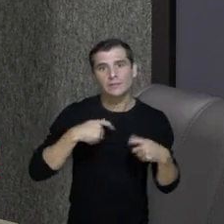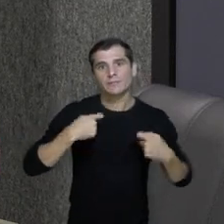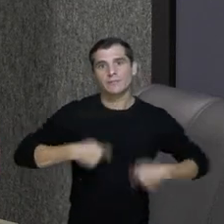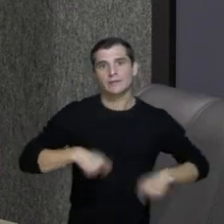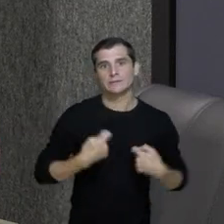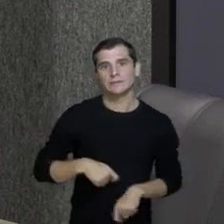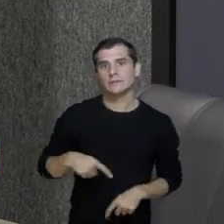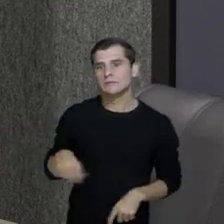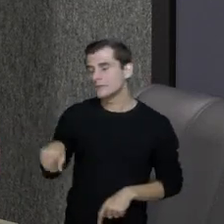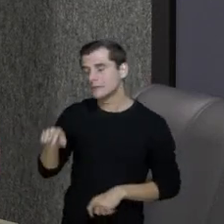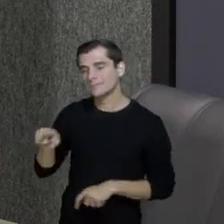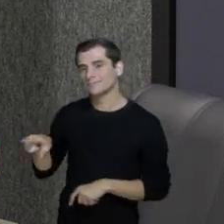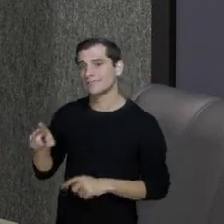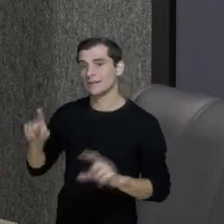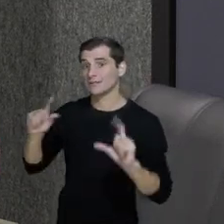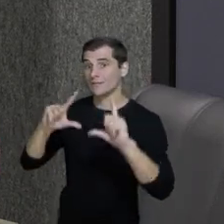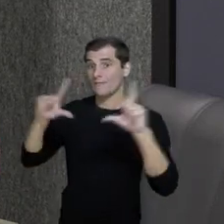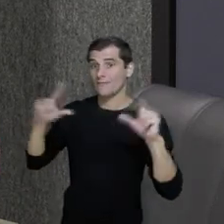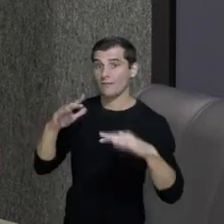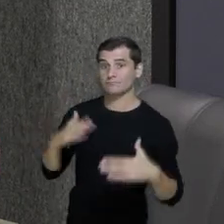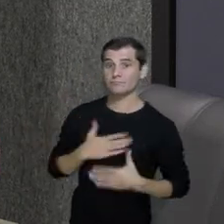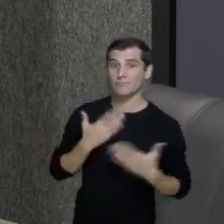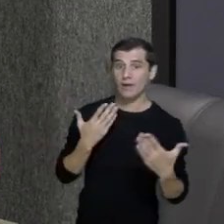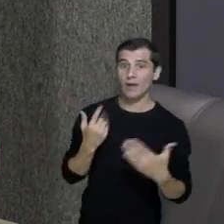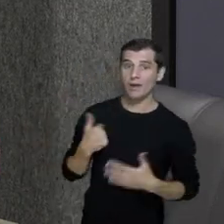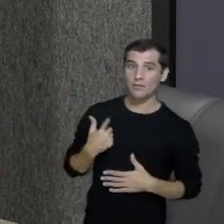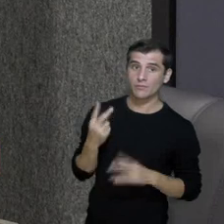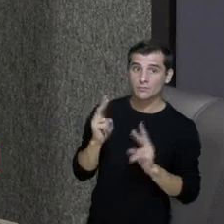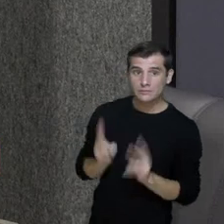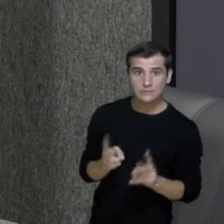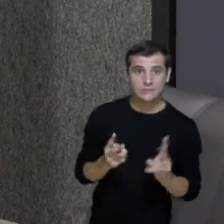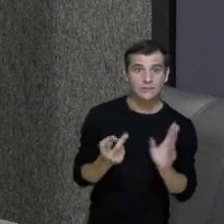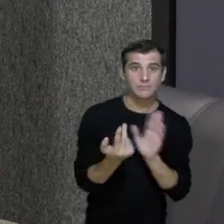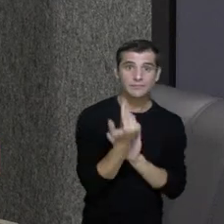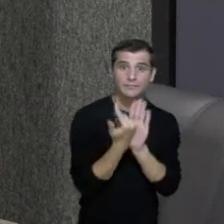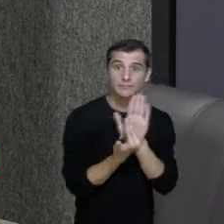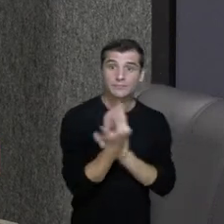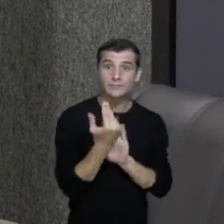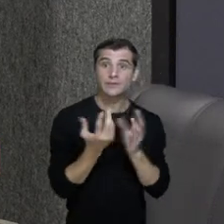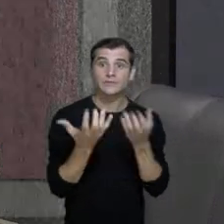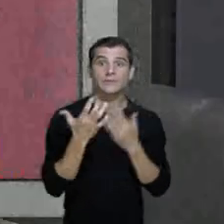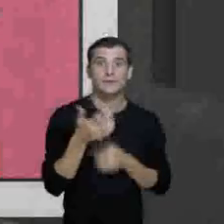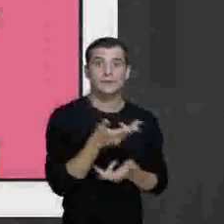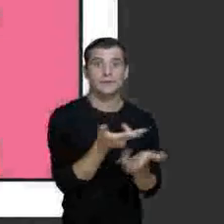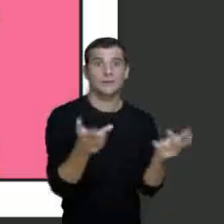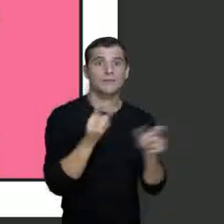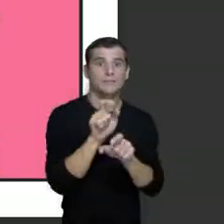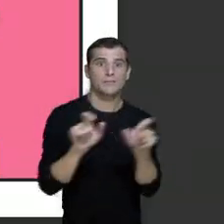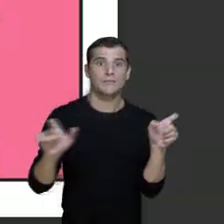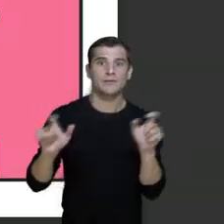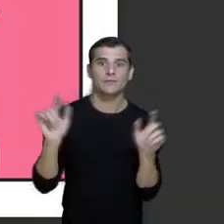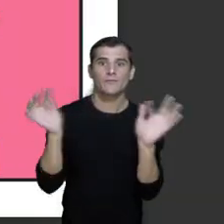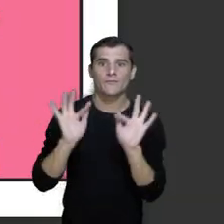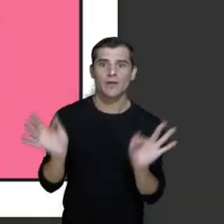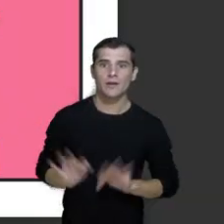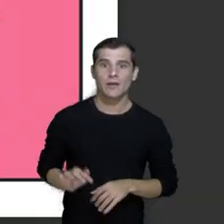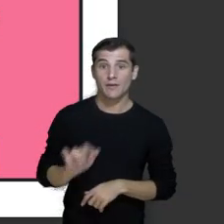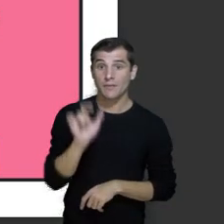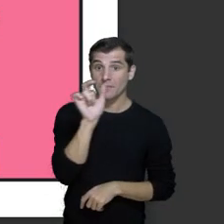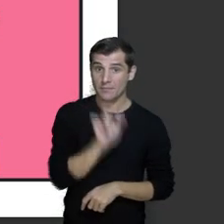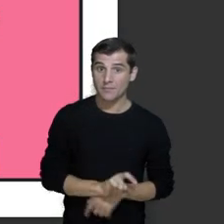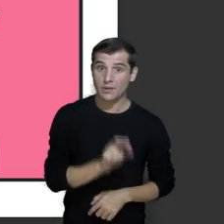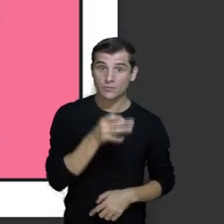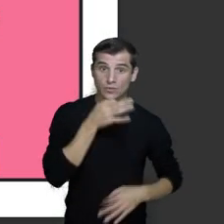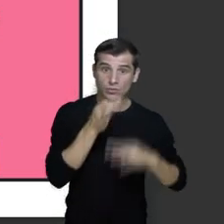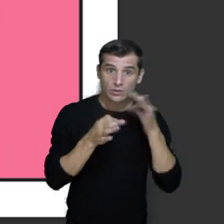eu sempre Pinto coisas para deixar as pessoas mais felizes mas ler isso de um crítico de arte o cara é Conselheiro